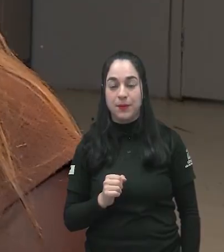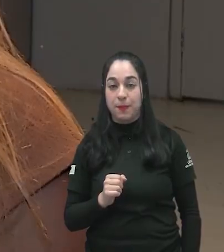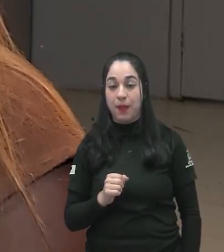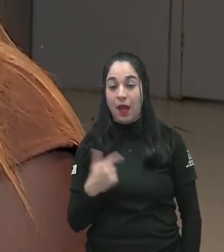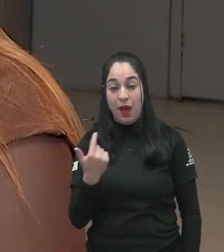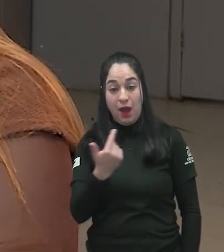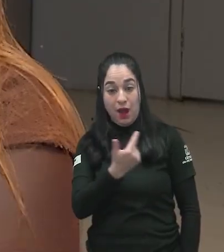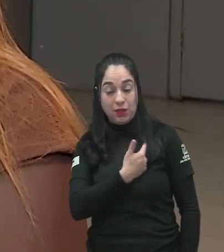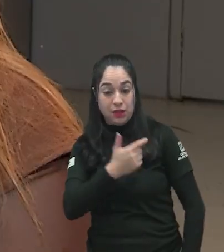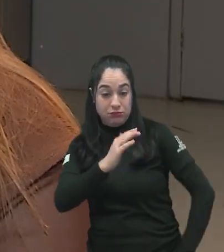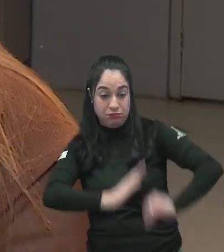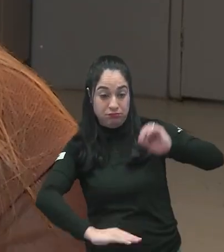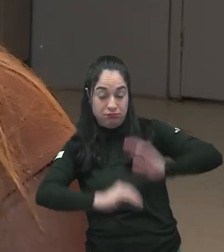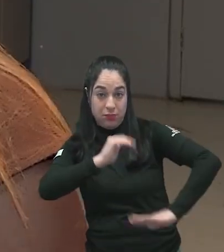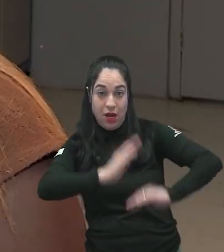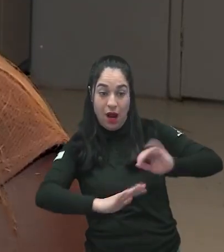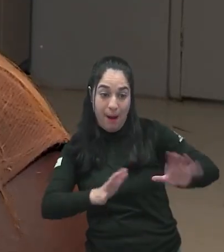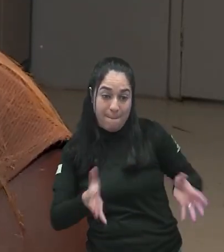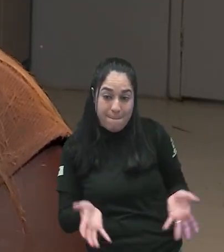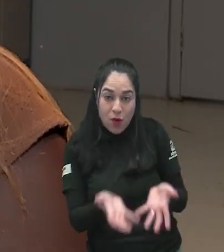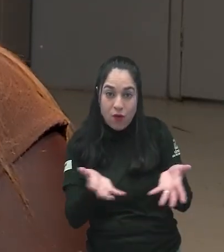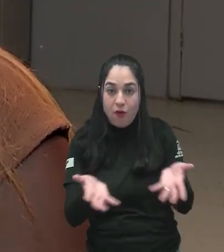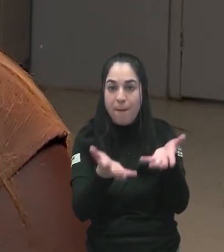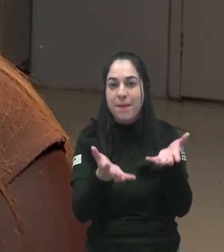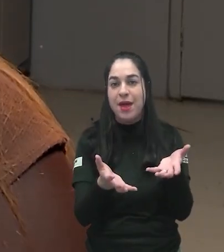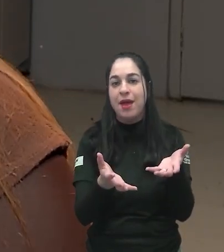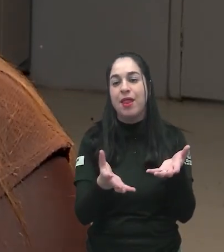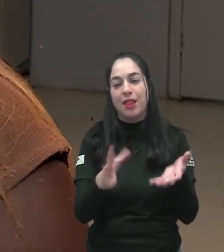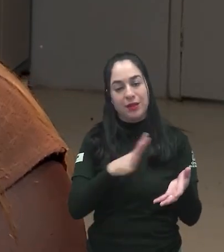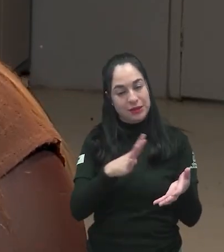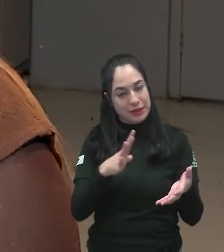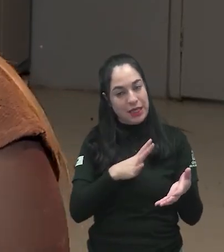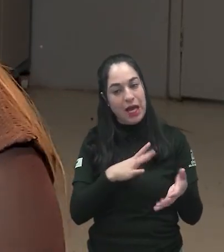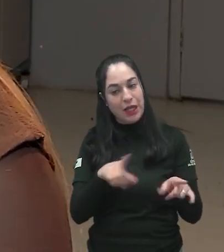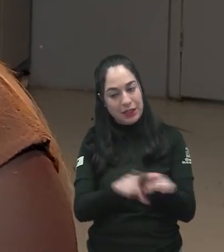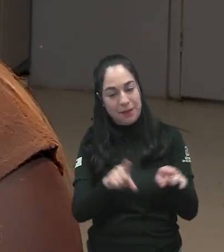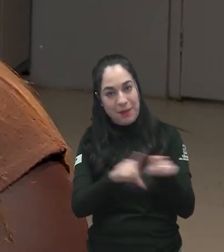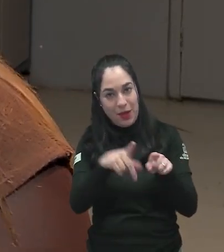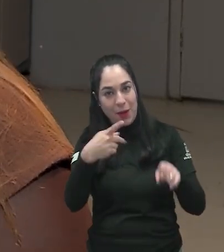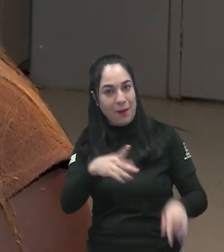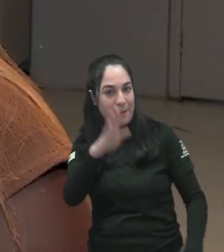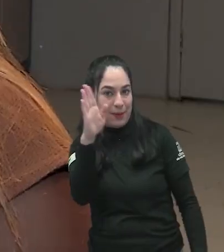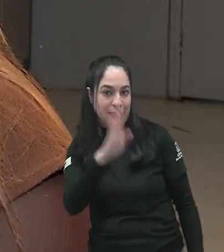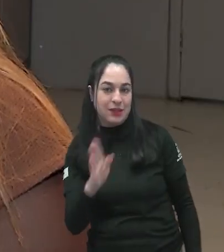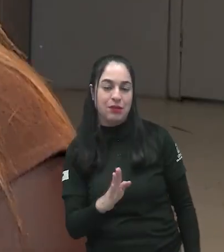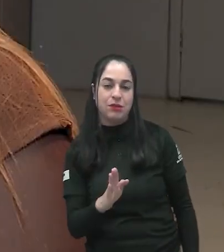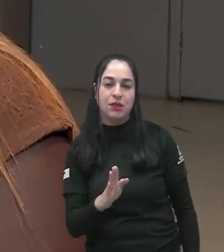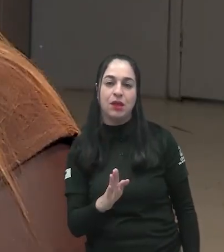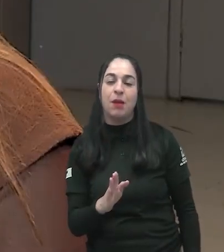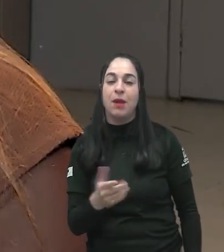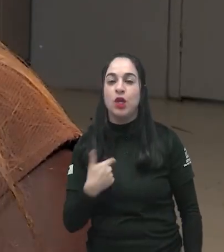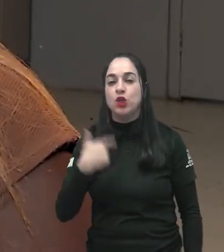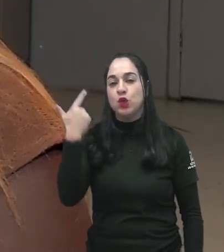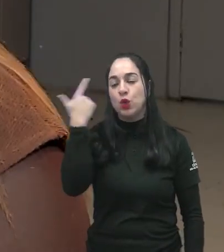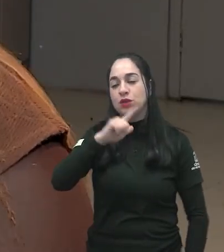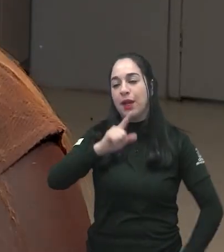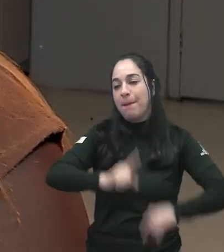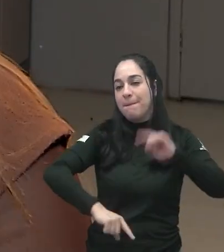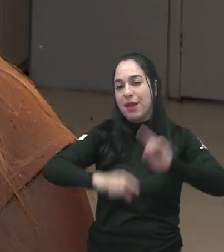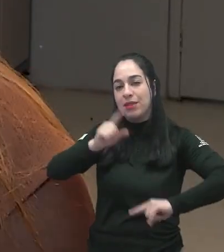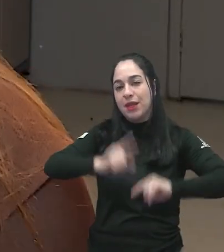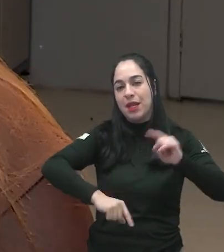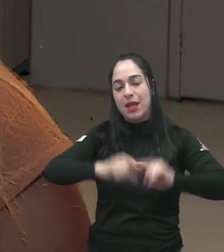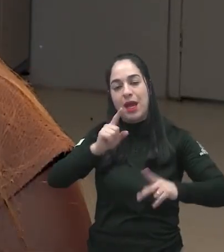isso tem movimenta a cidade, movimenta o país, tanto para fornecimento de